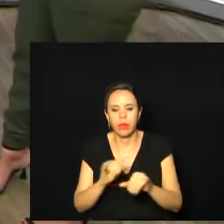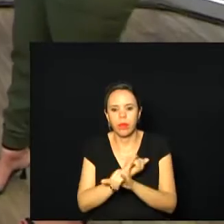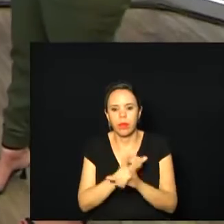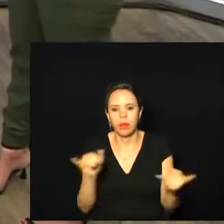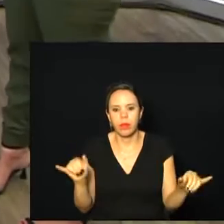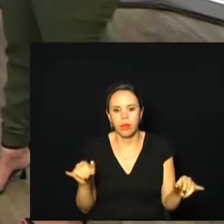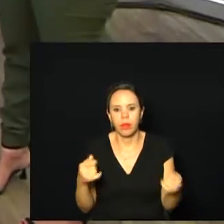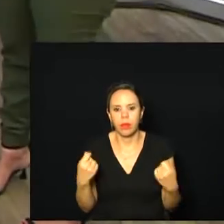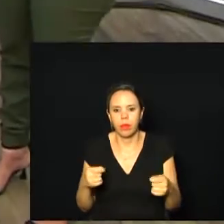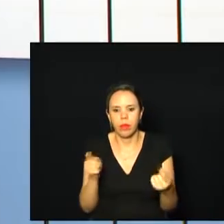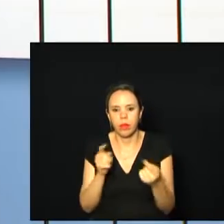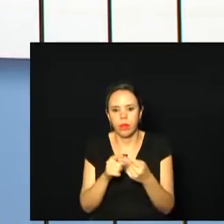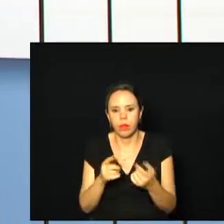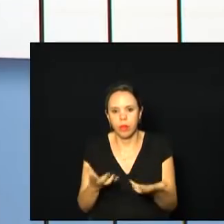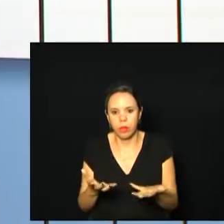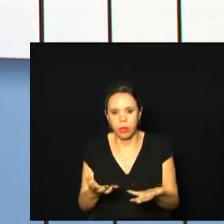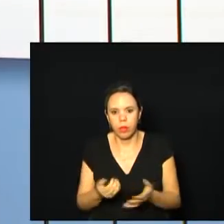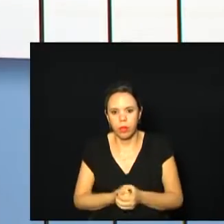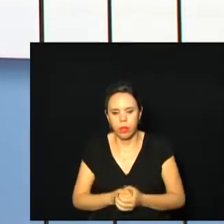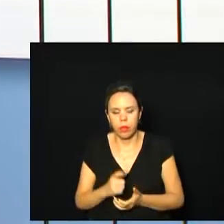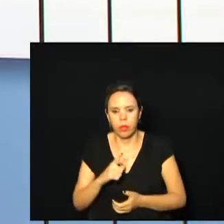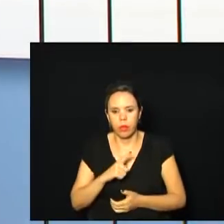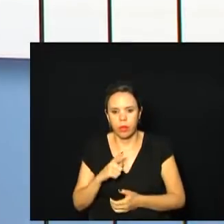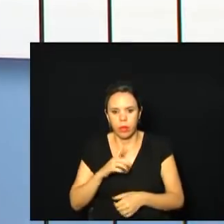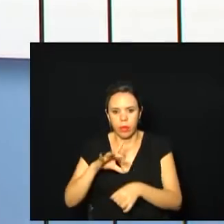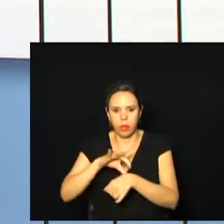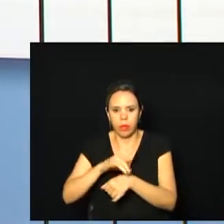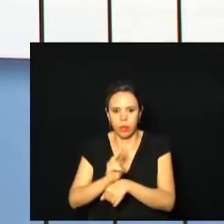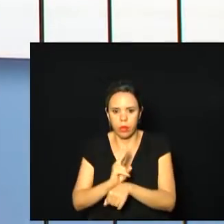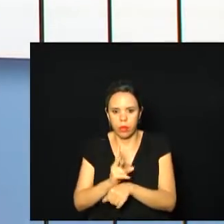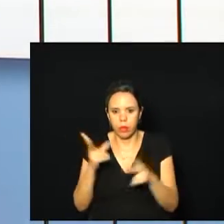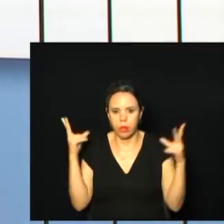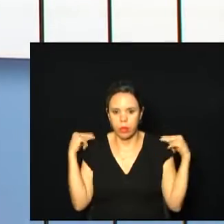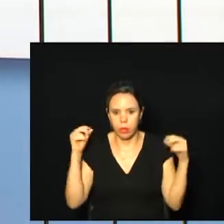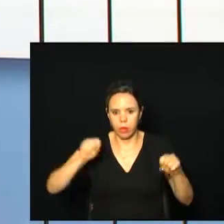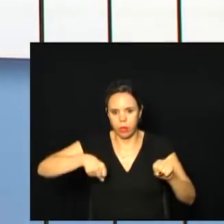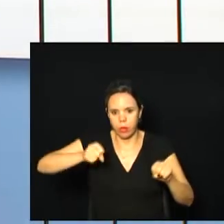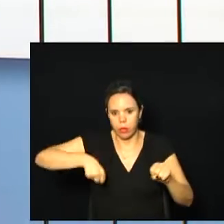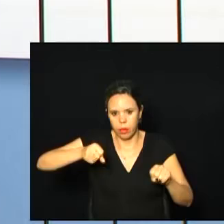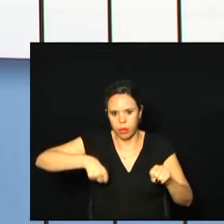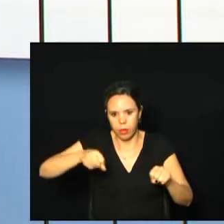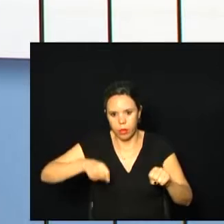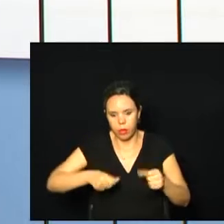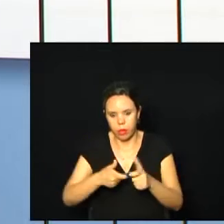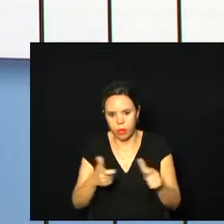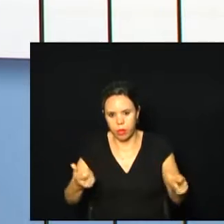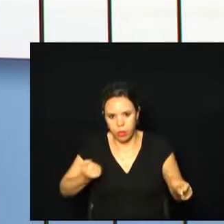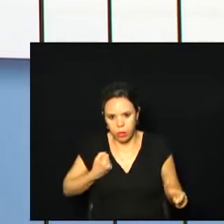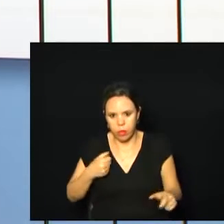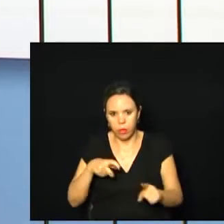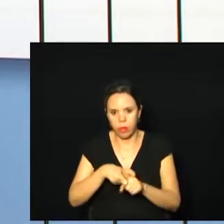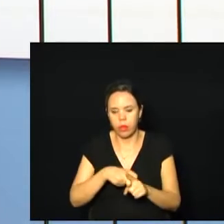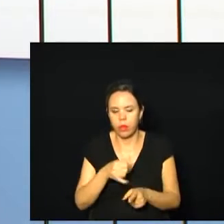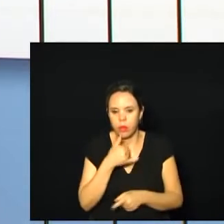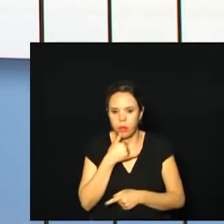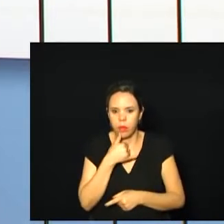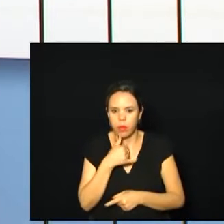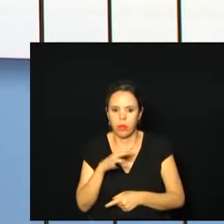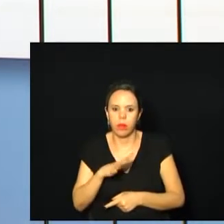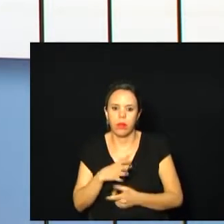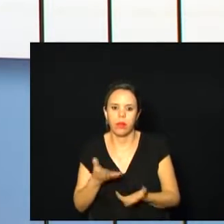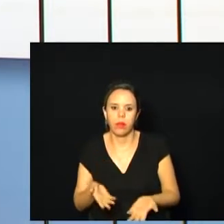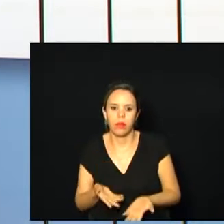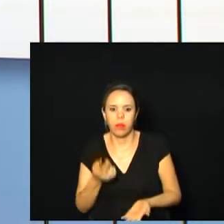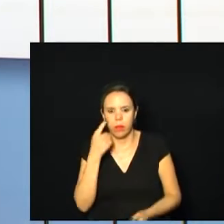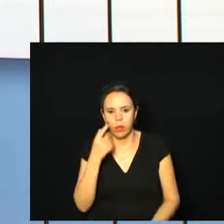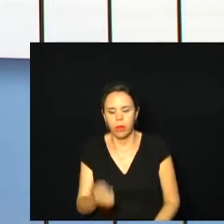campanha que pretende aí ter a segurança para o motociclista, que aumentou o número de vítimas, infelizmente, na nossa